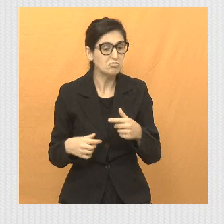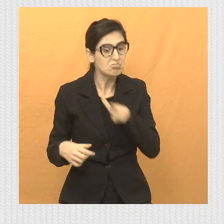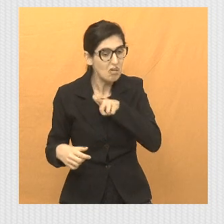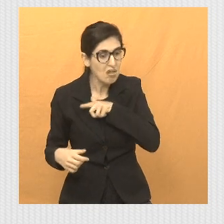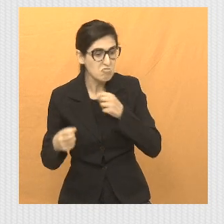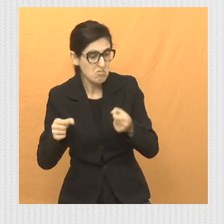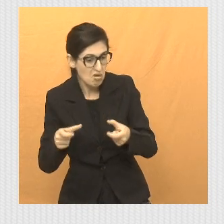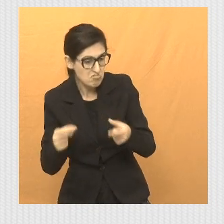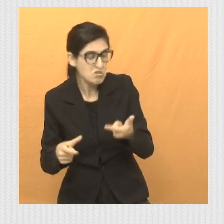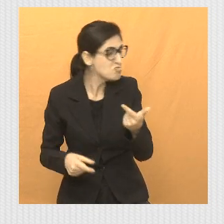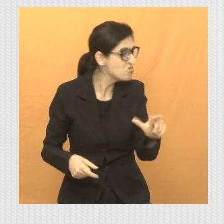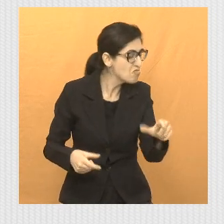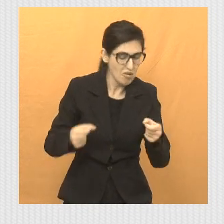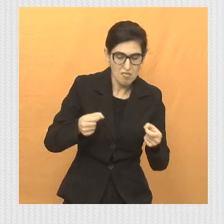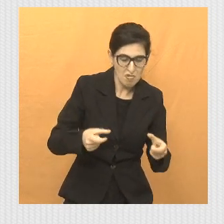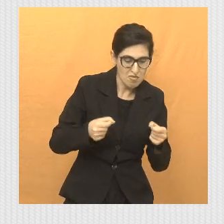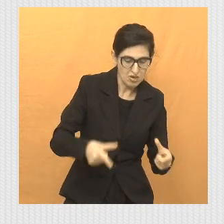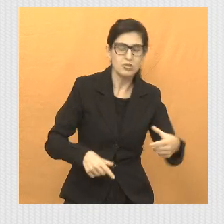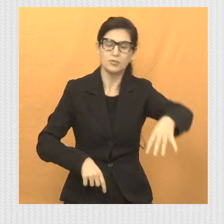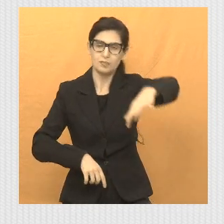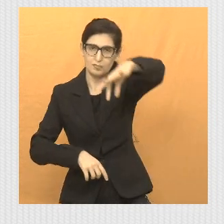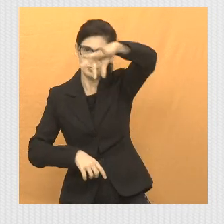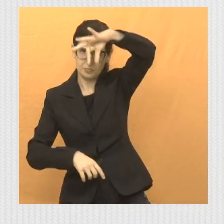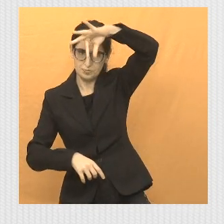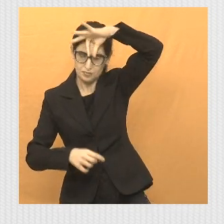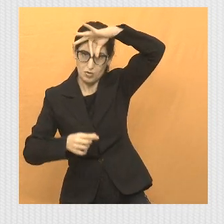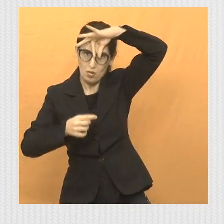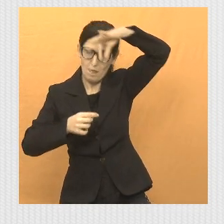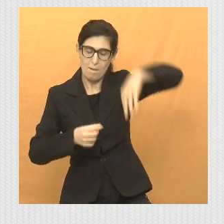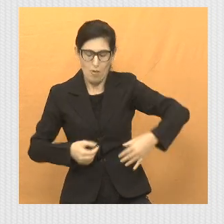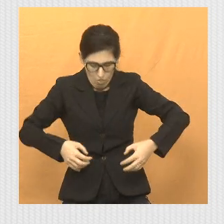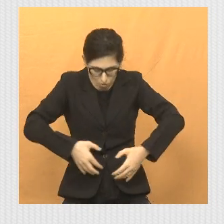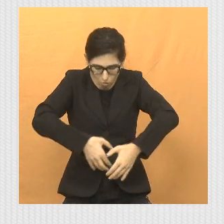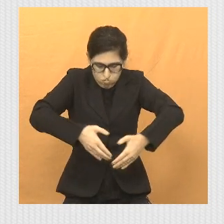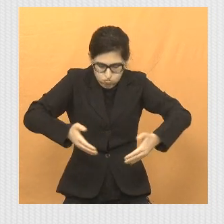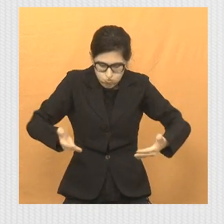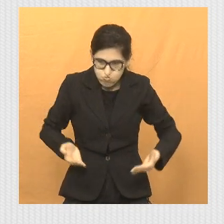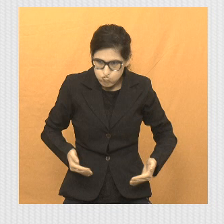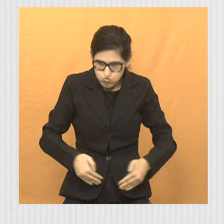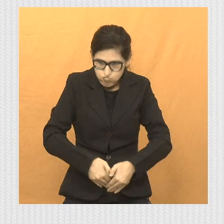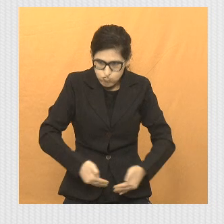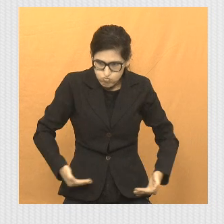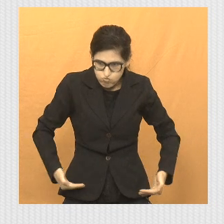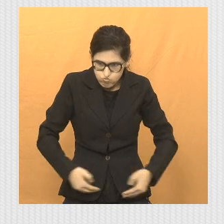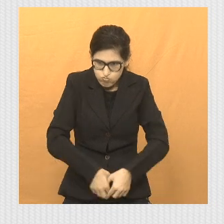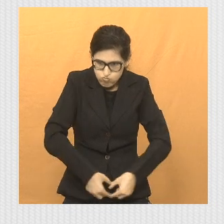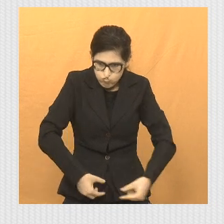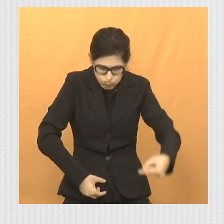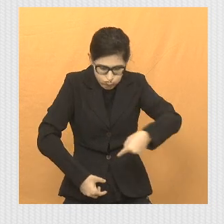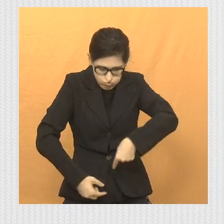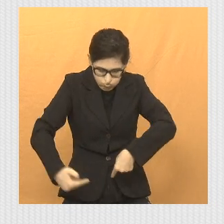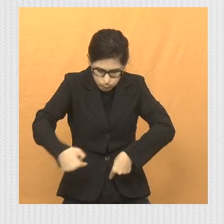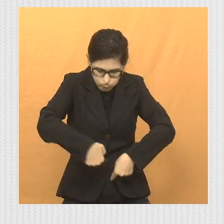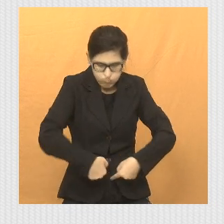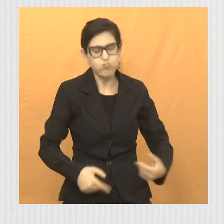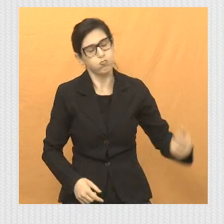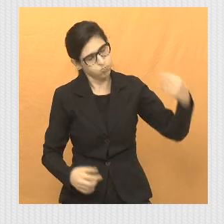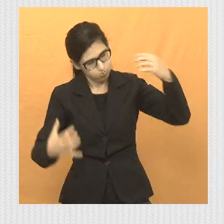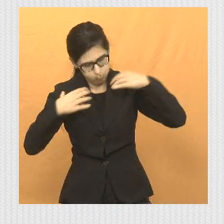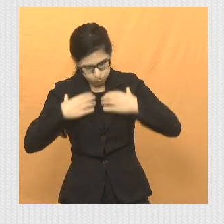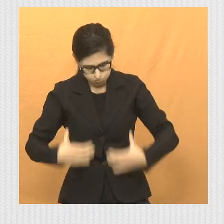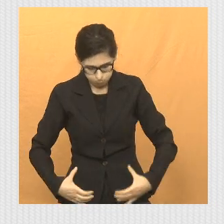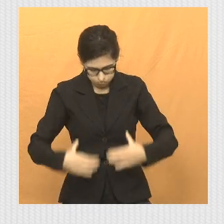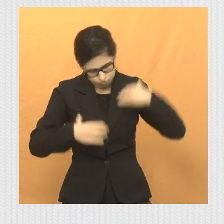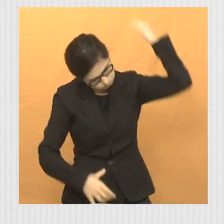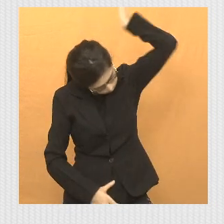superior, transvaginal, pélvica, próstata abdominal, transretal, tórax,